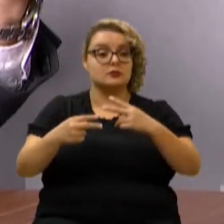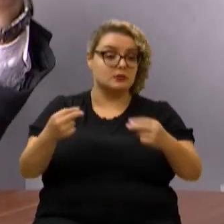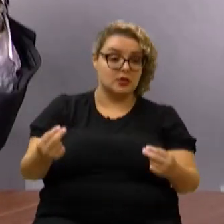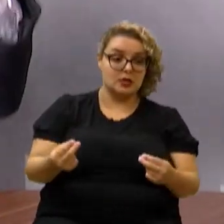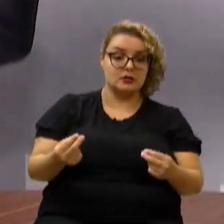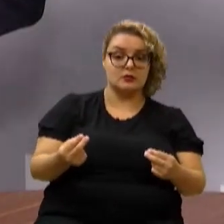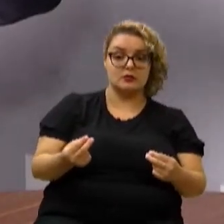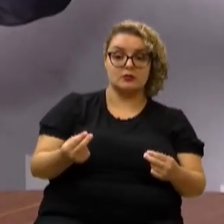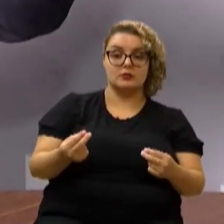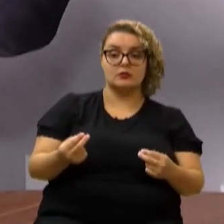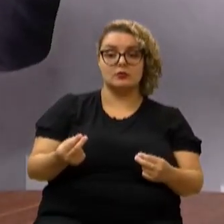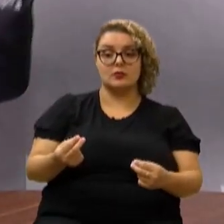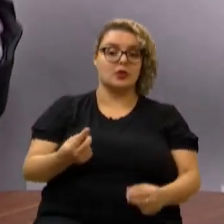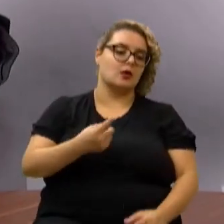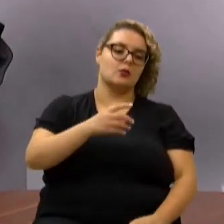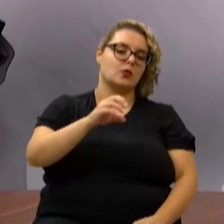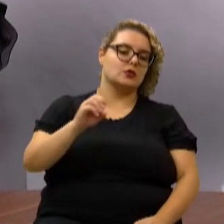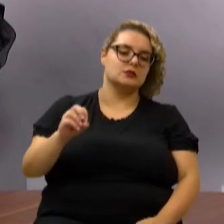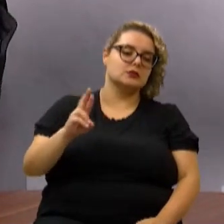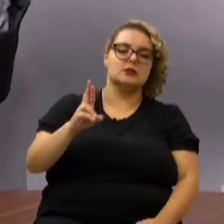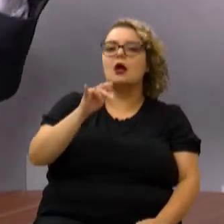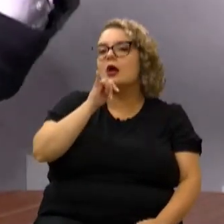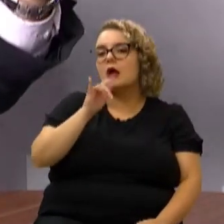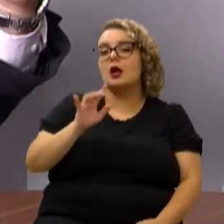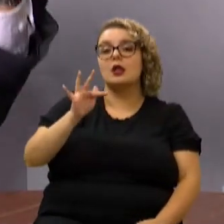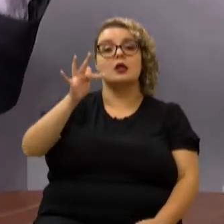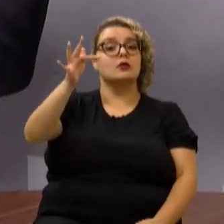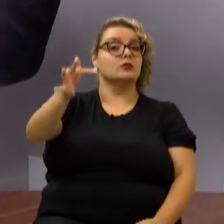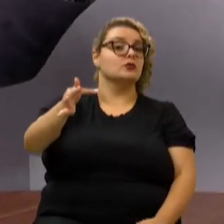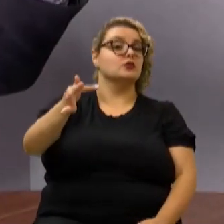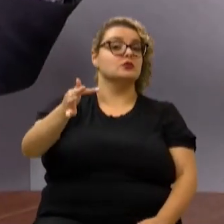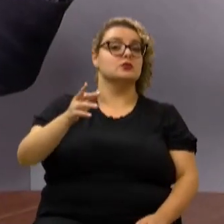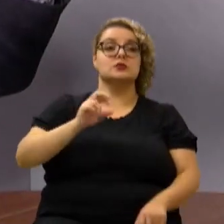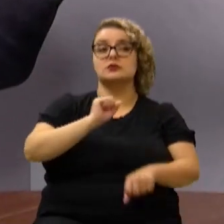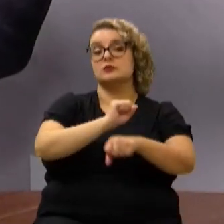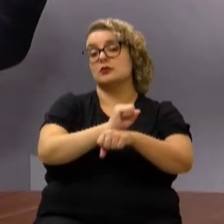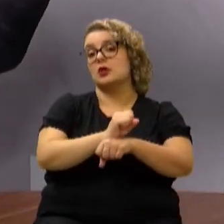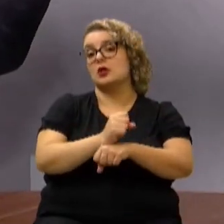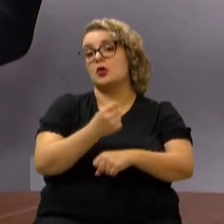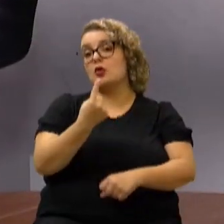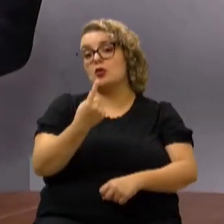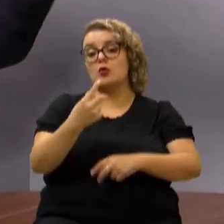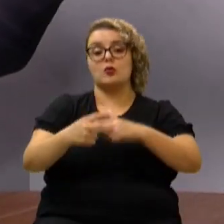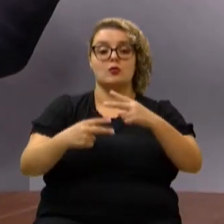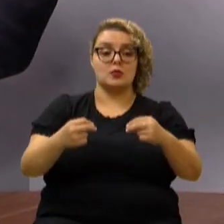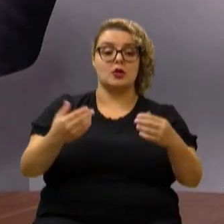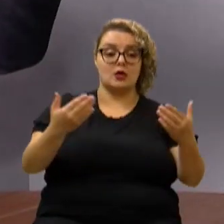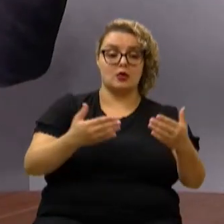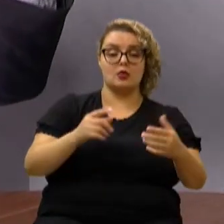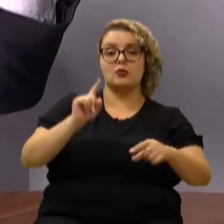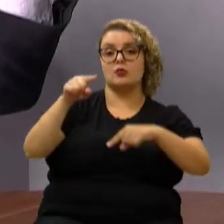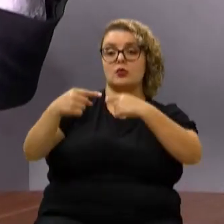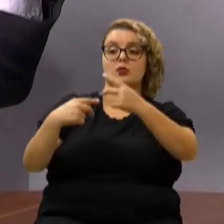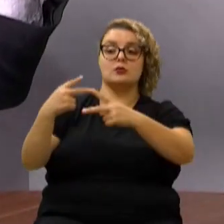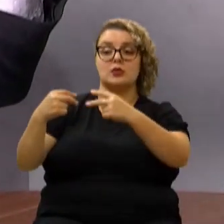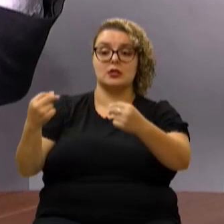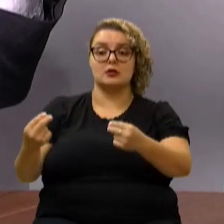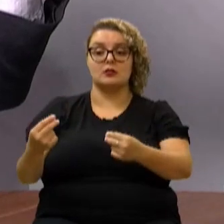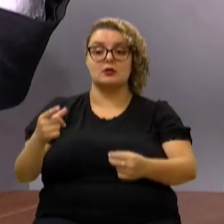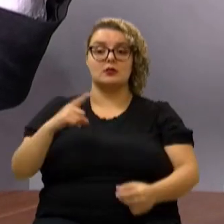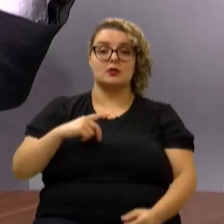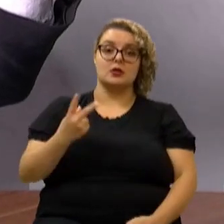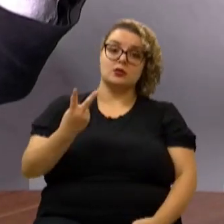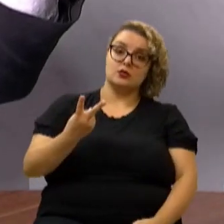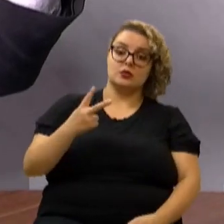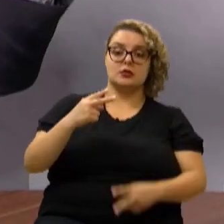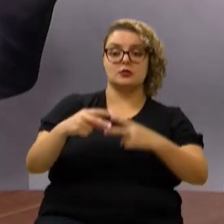dois presentes que dão um preço de R$100, por exemplo. Lá na frente, se você esperar, tiver um presente agora e outro lá na